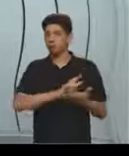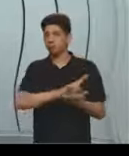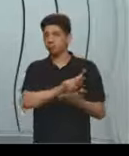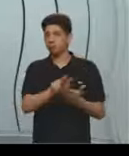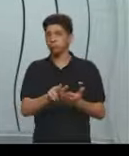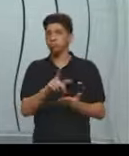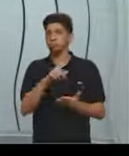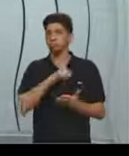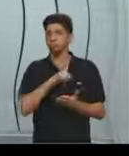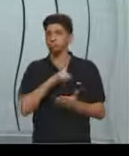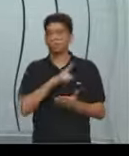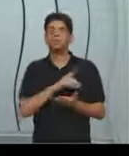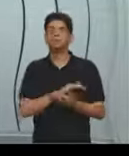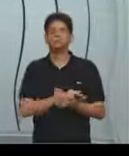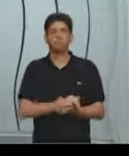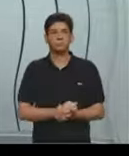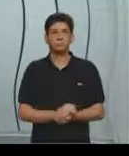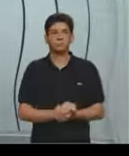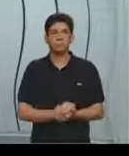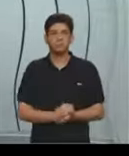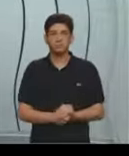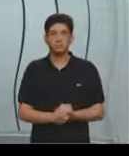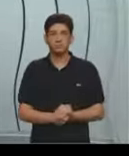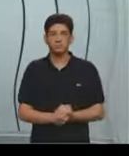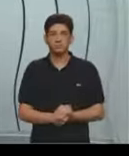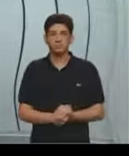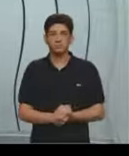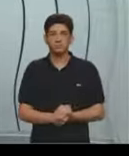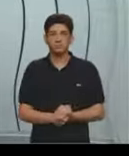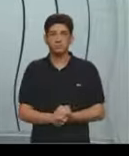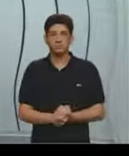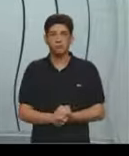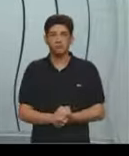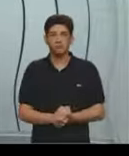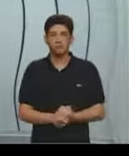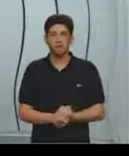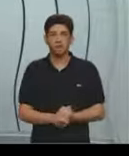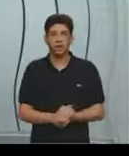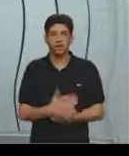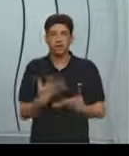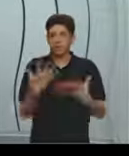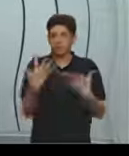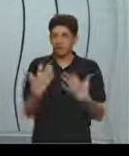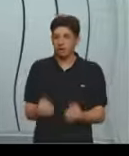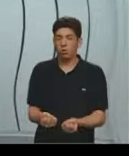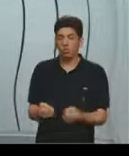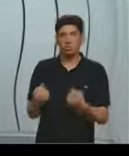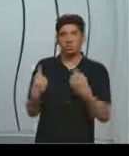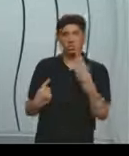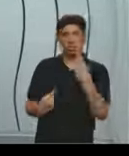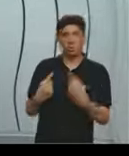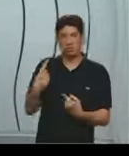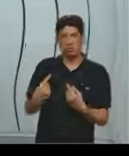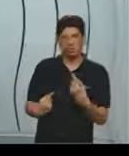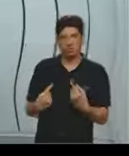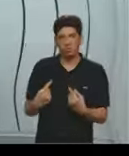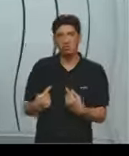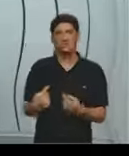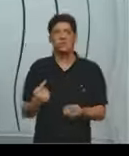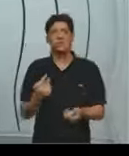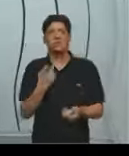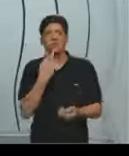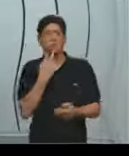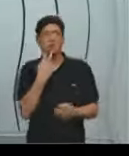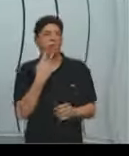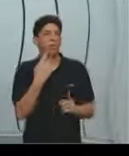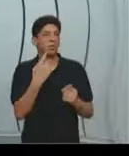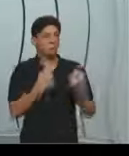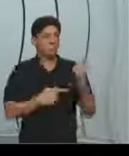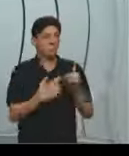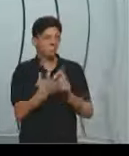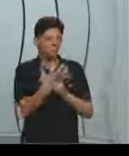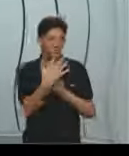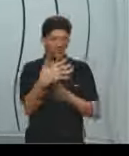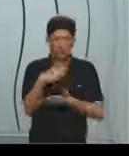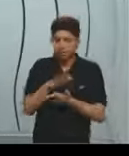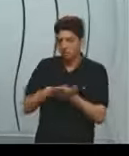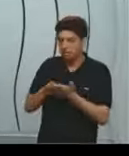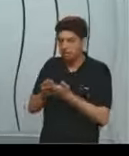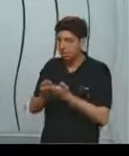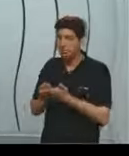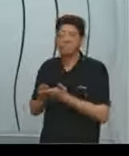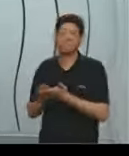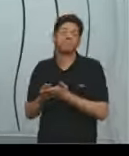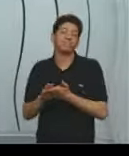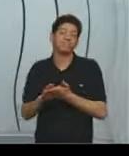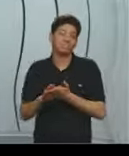frequentar tem isso né E A negação da política e essa ideia de que a política não influencia nada vai